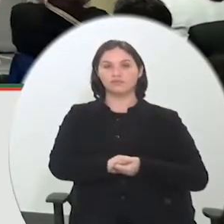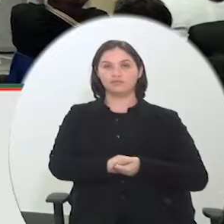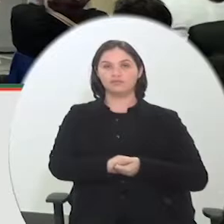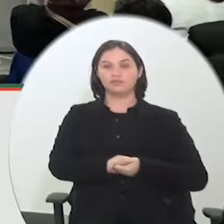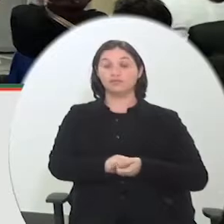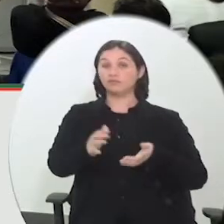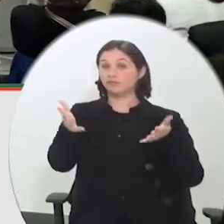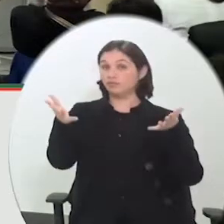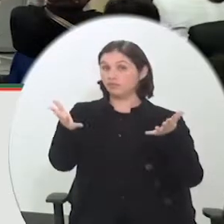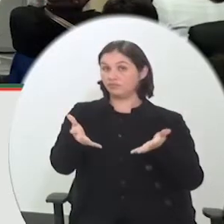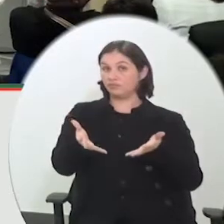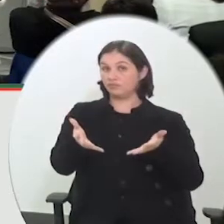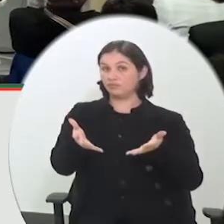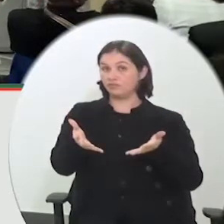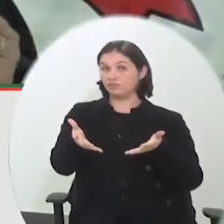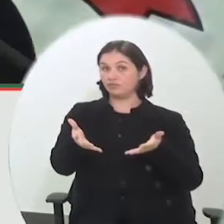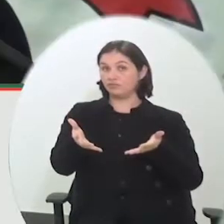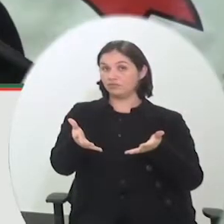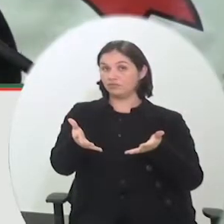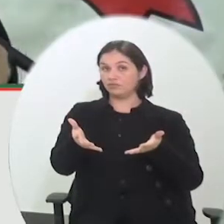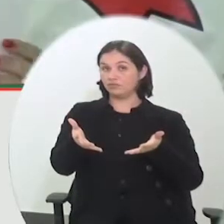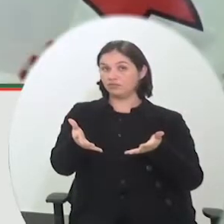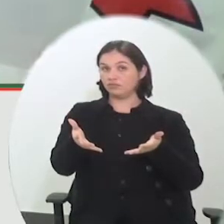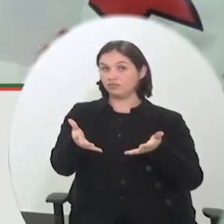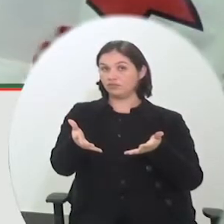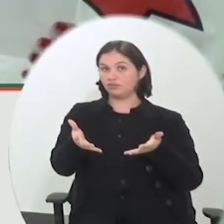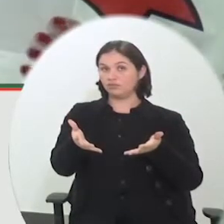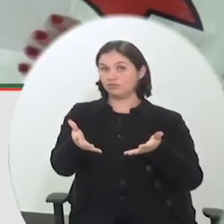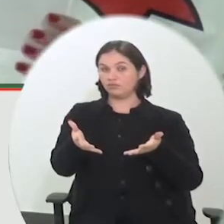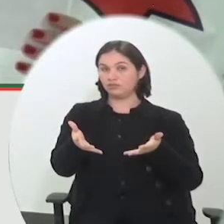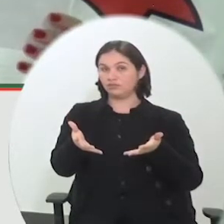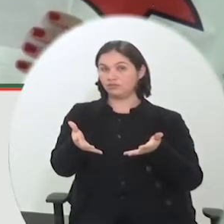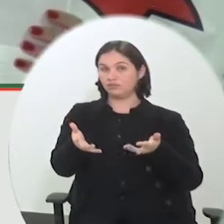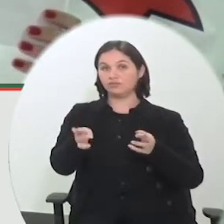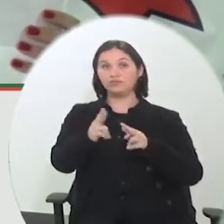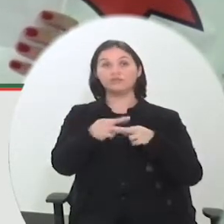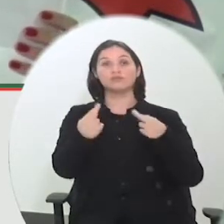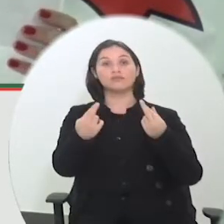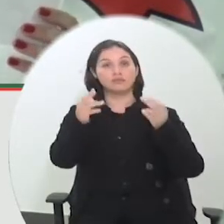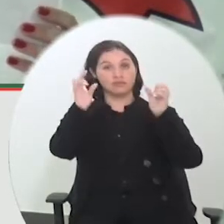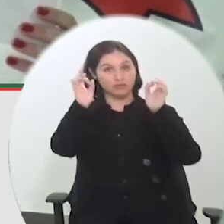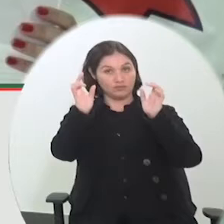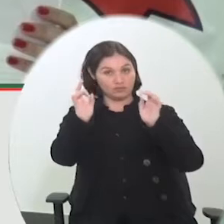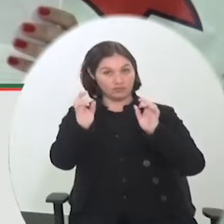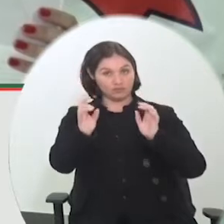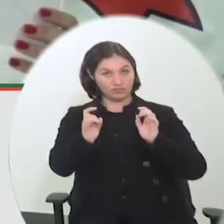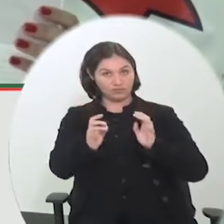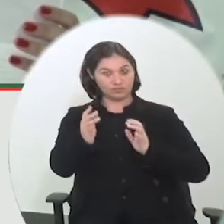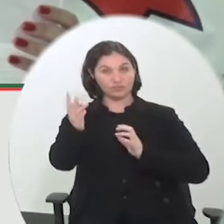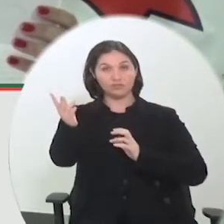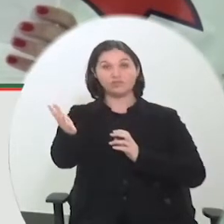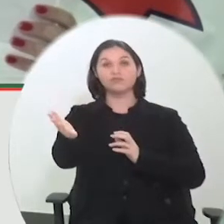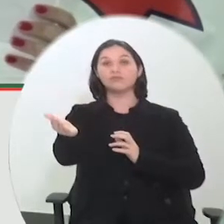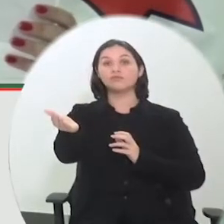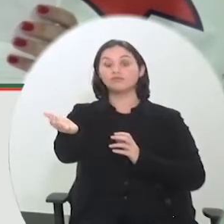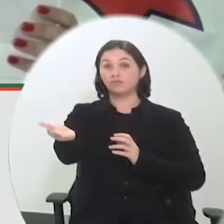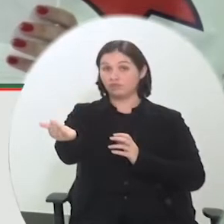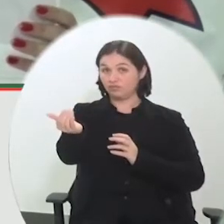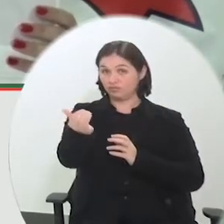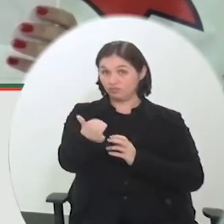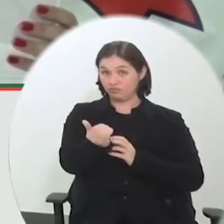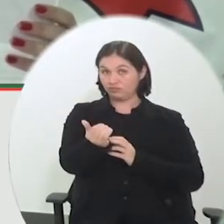Neste momento, o presidente desta sessão especial da Câmara Municipal de Criciúma, excelentíssimo senhor vereador Aldinei João